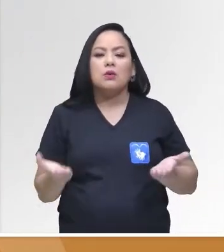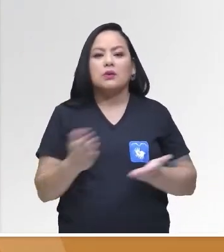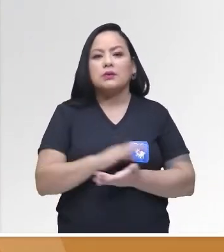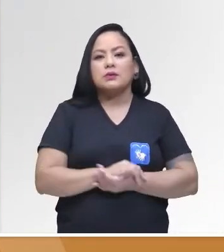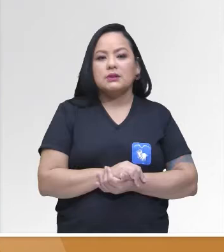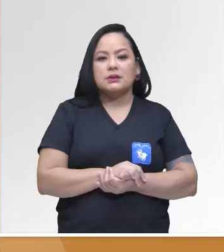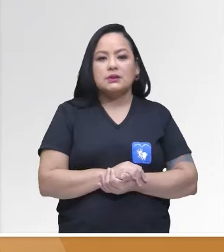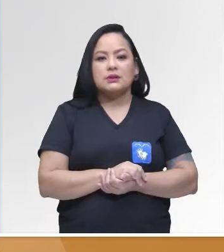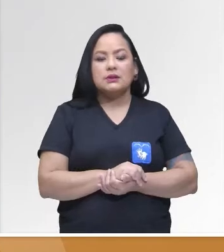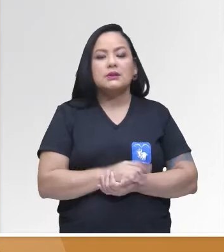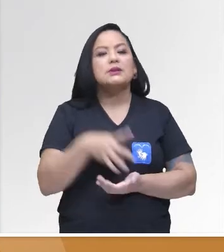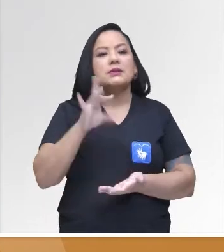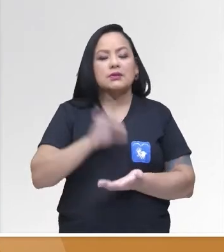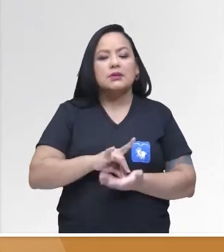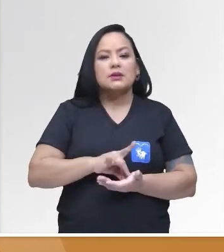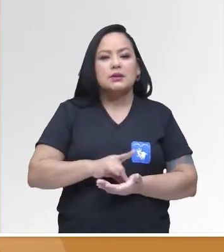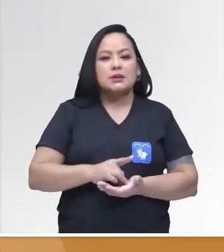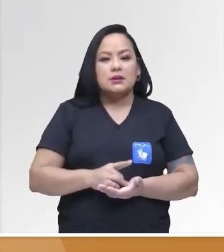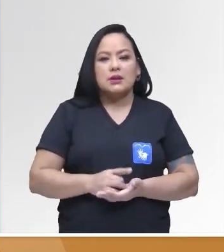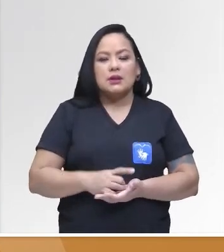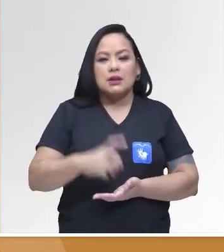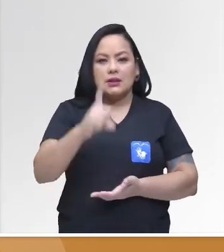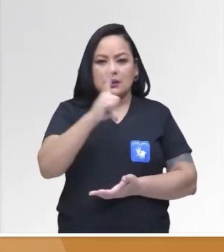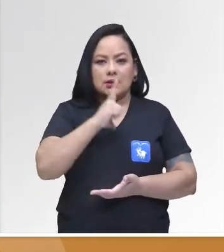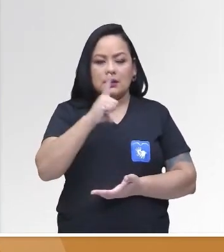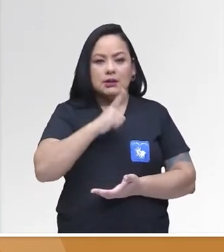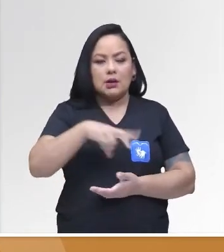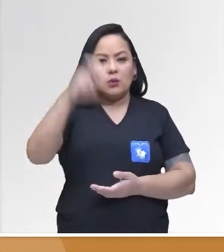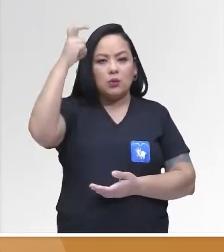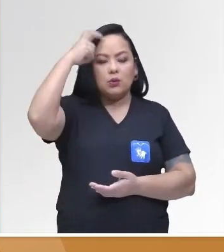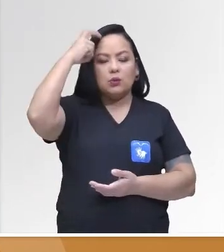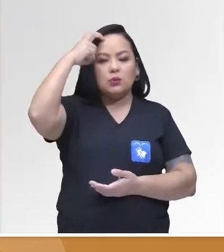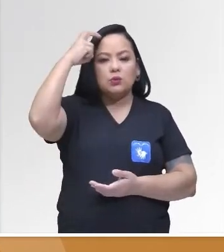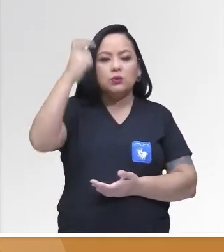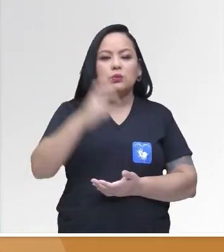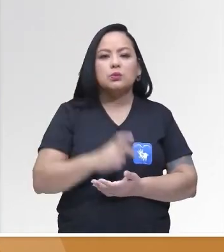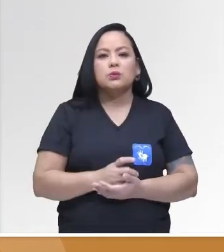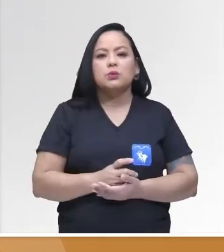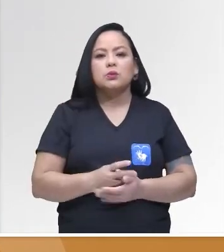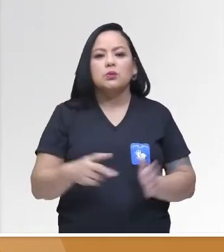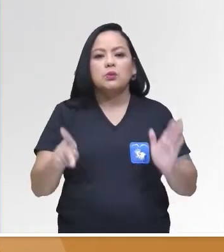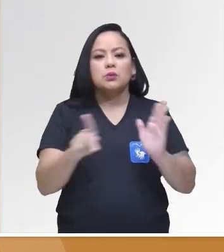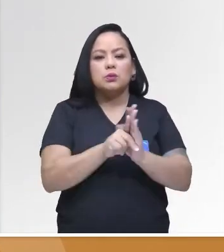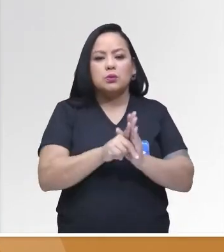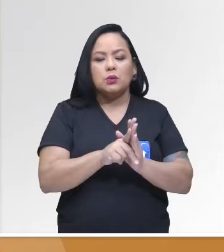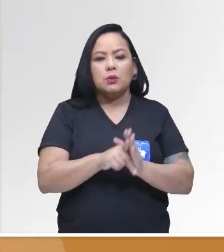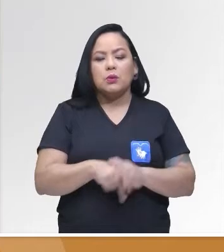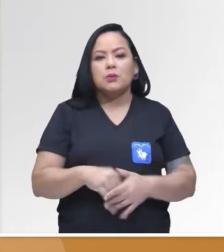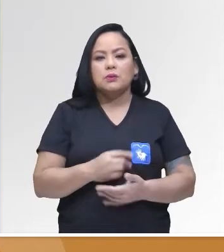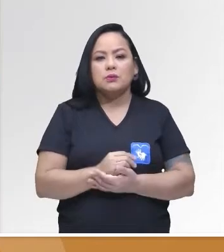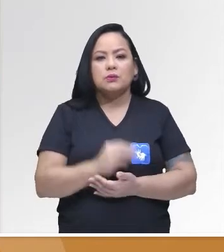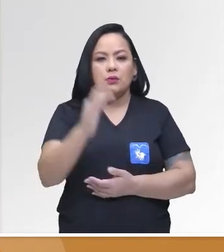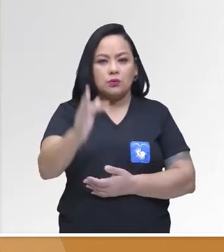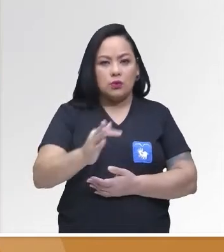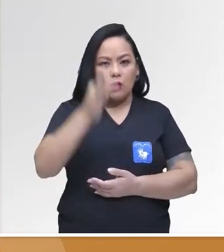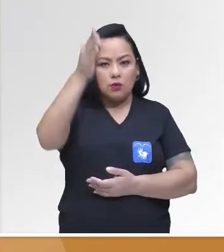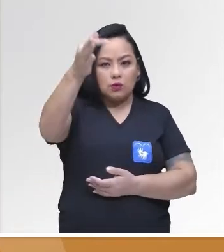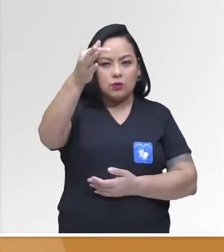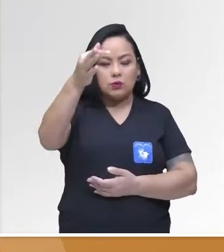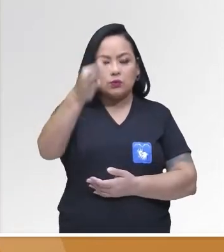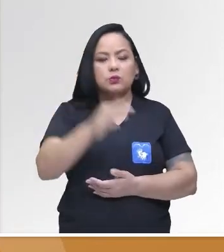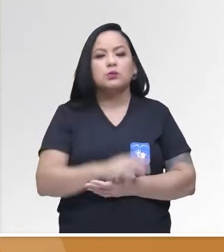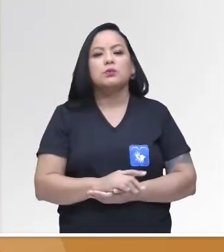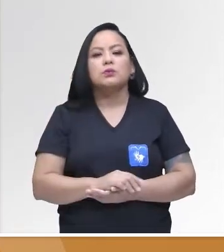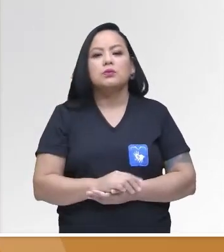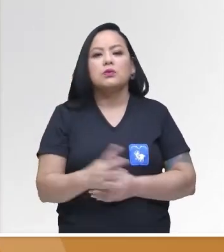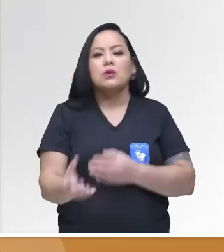e, certamente, teremos traços culturais próprios das gerações futuras que